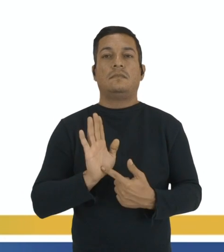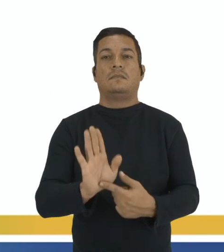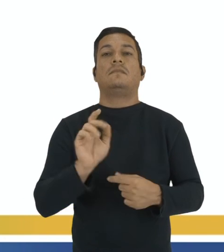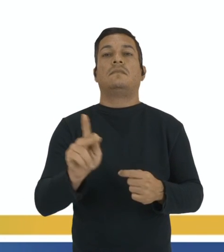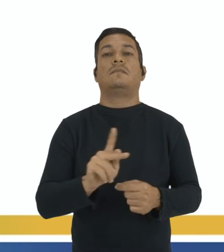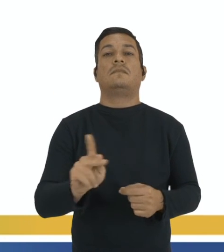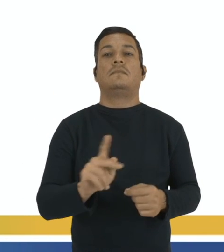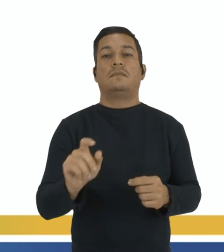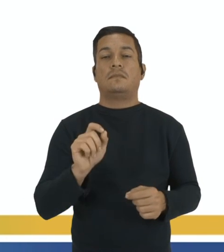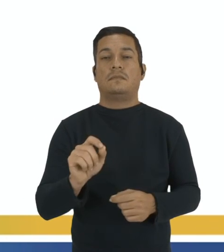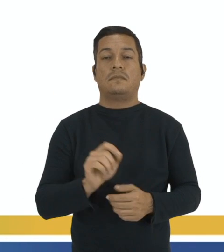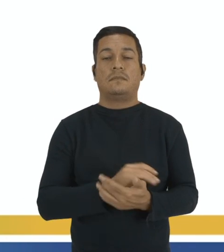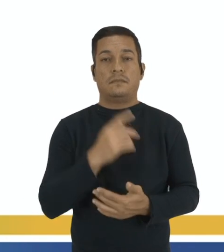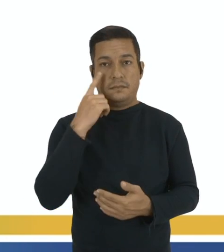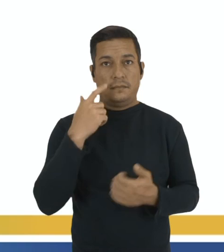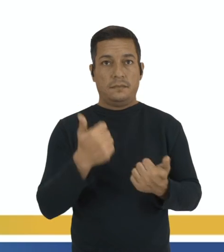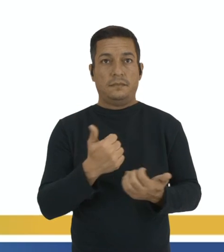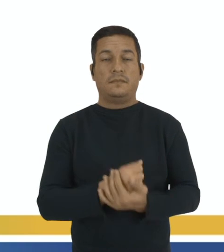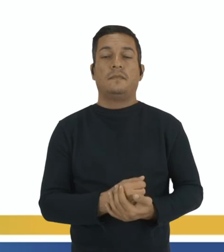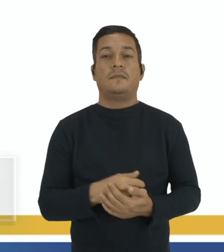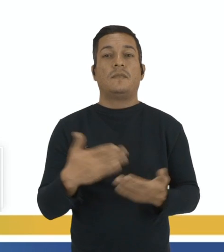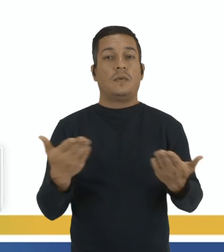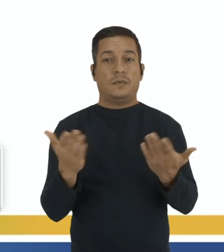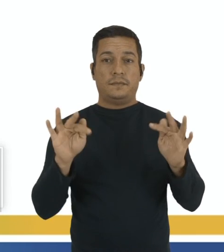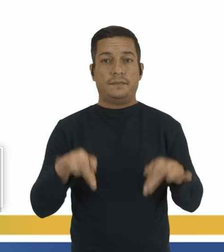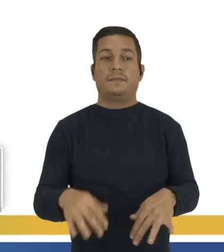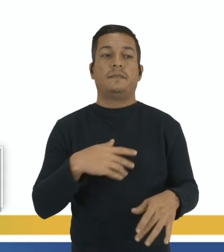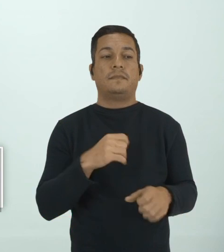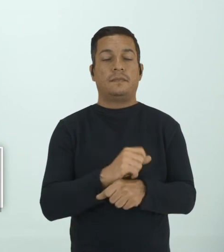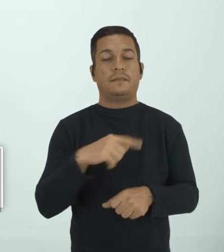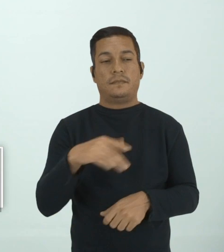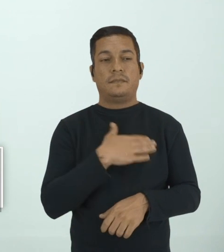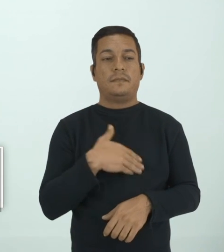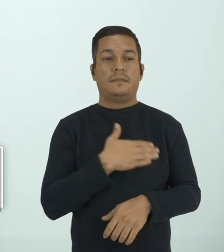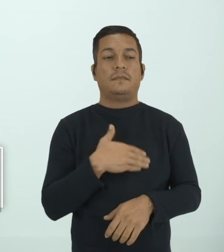para o seu professor. Tudo bem? Então, pessoal, por hoje é só. Espero